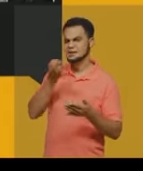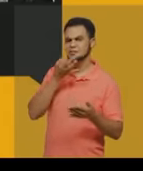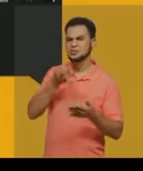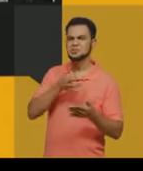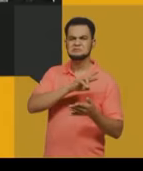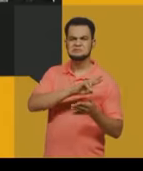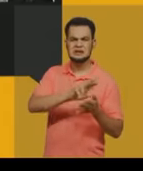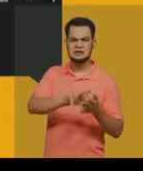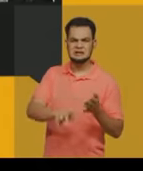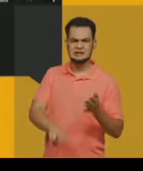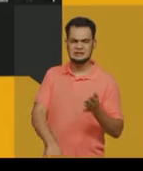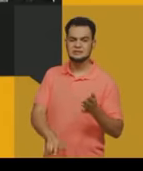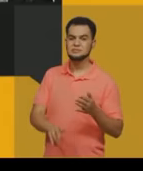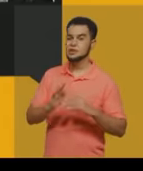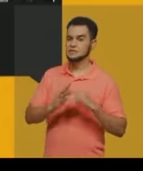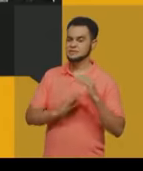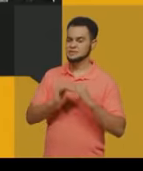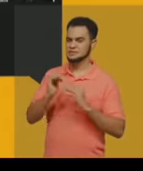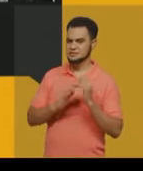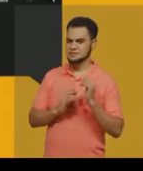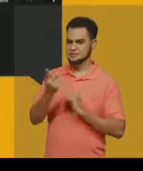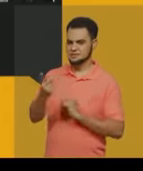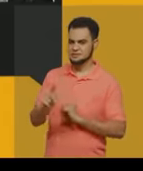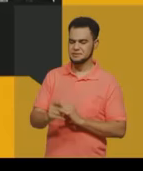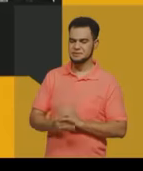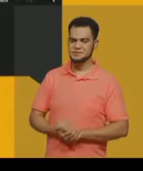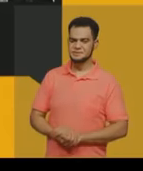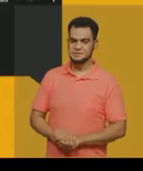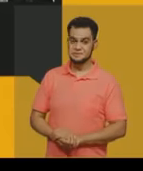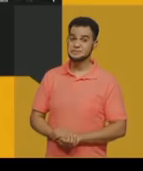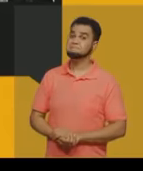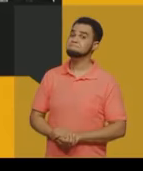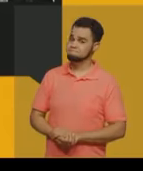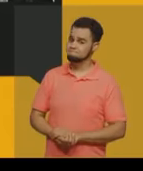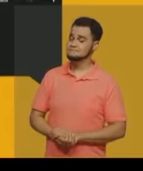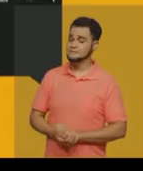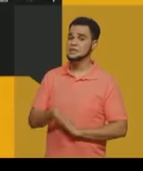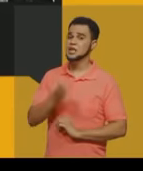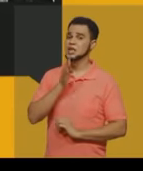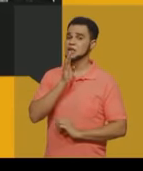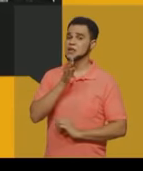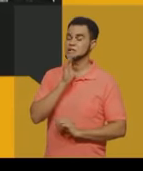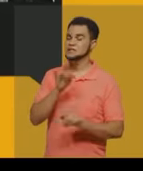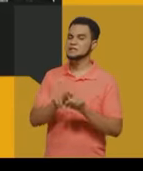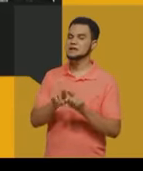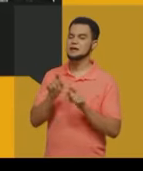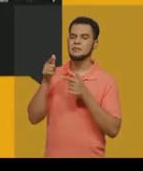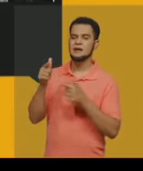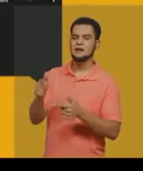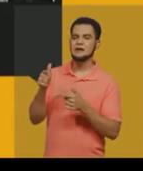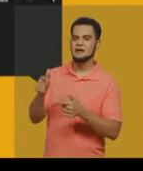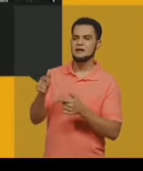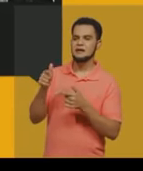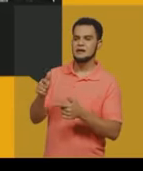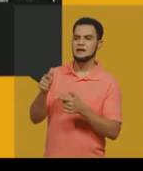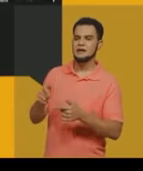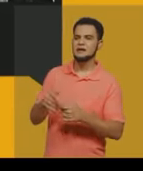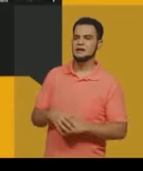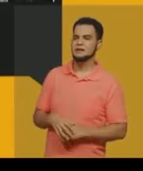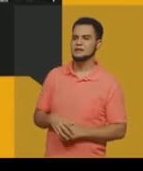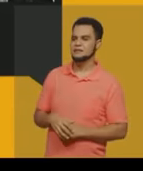né? He styled himself as Uncle Shelby, era conhecido também com um apelido dele, era um pseudônimo, né?